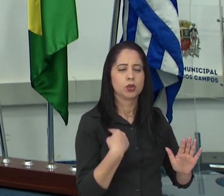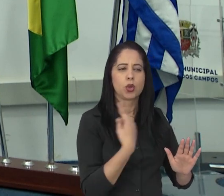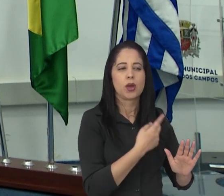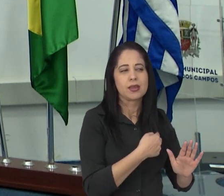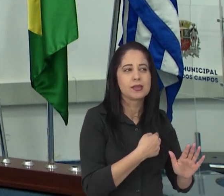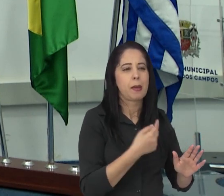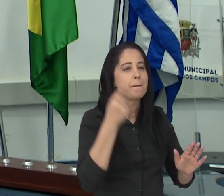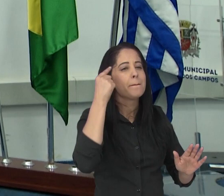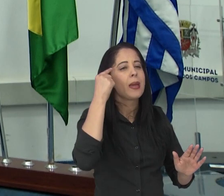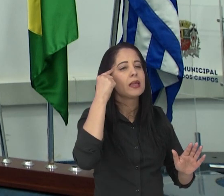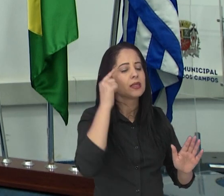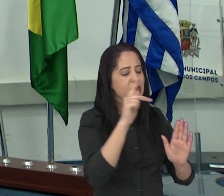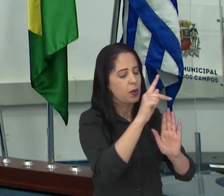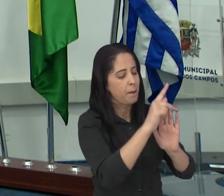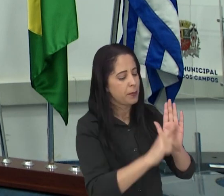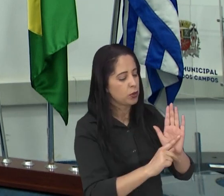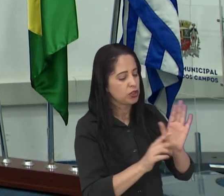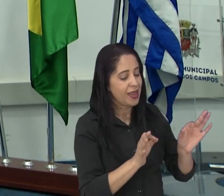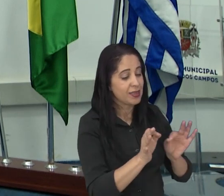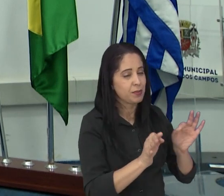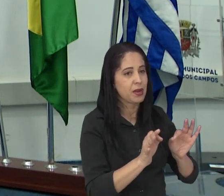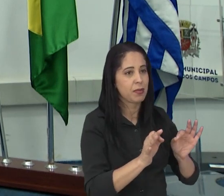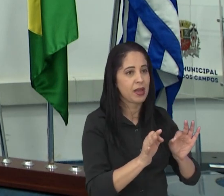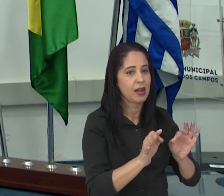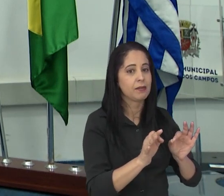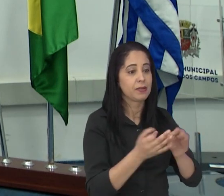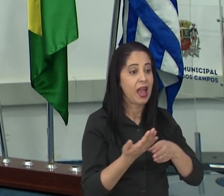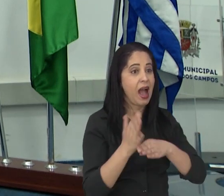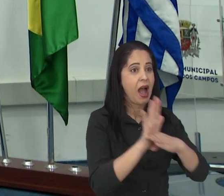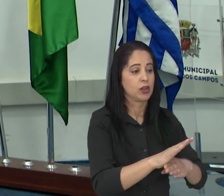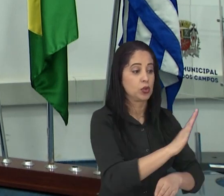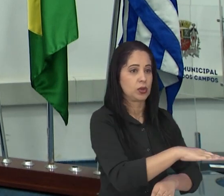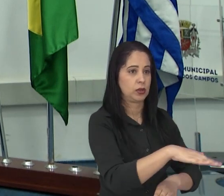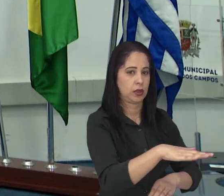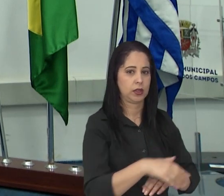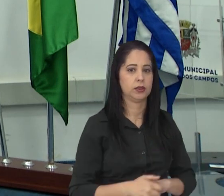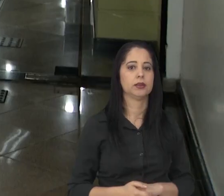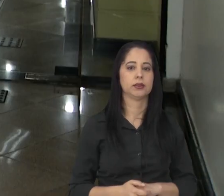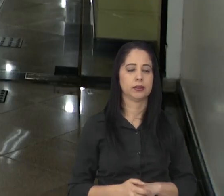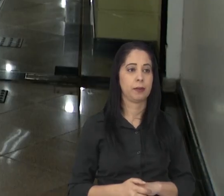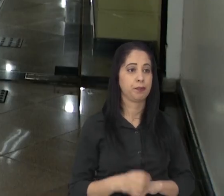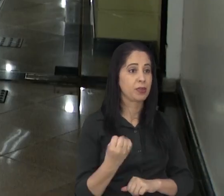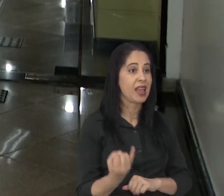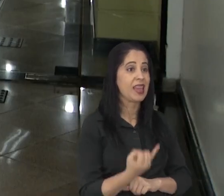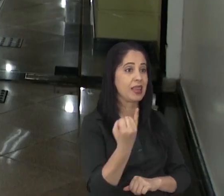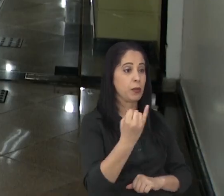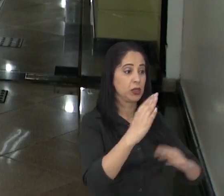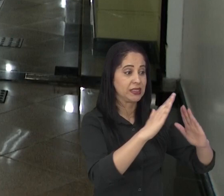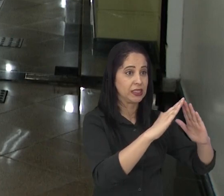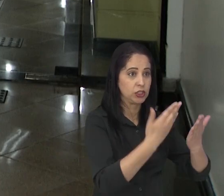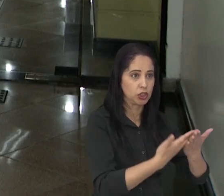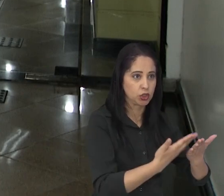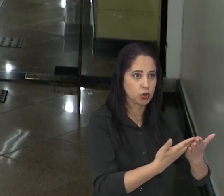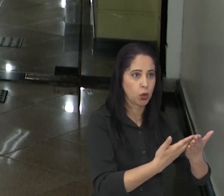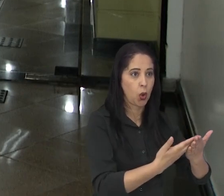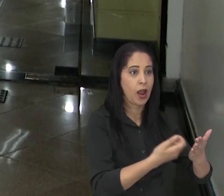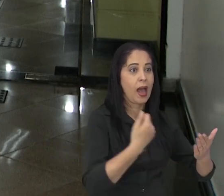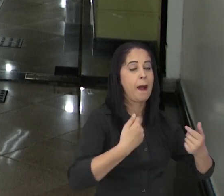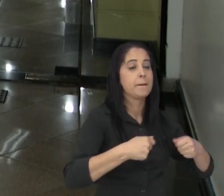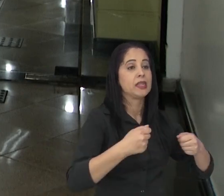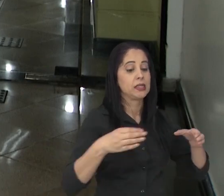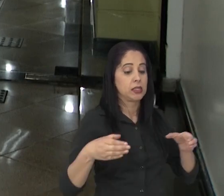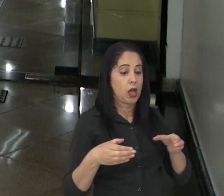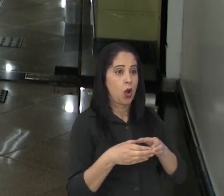gente colocou, né, como projeto para ter uma atenção especial. É importante que na rede